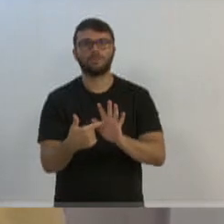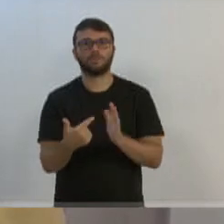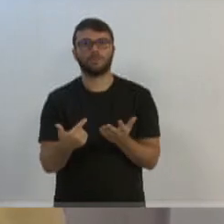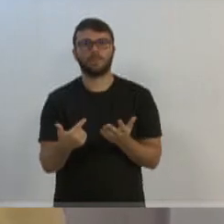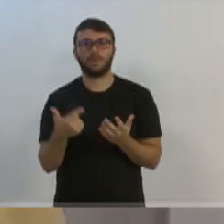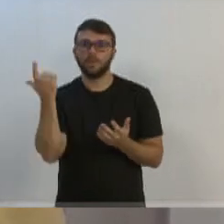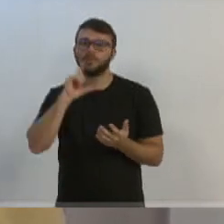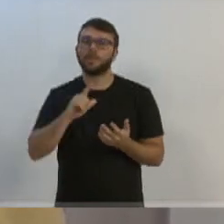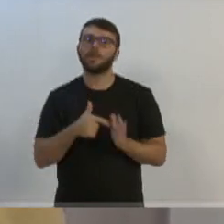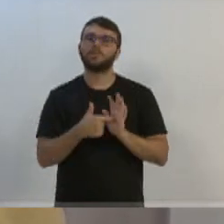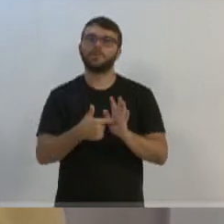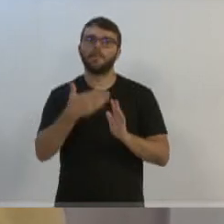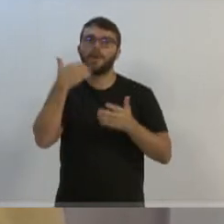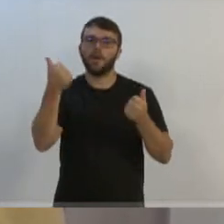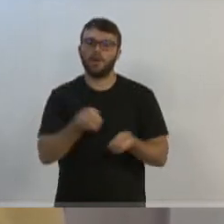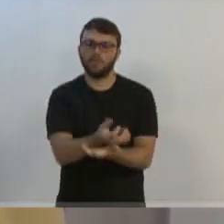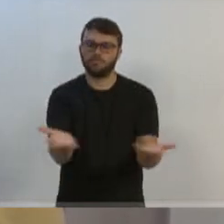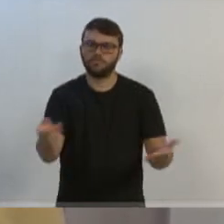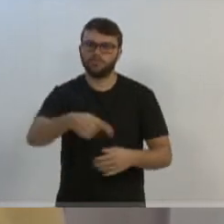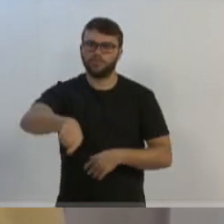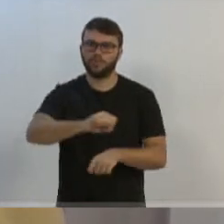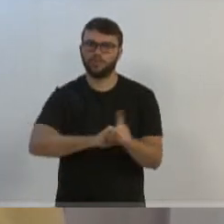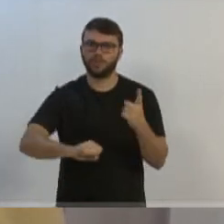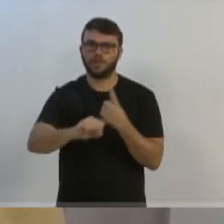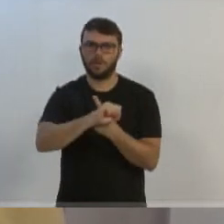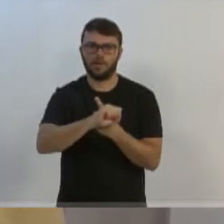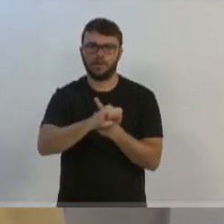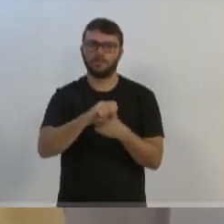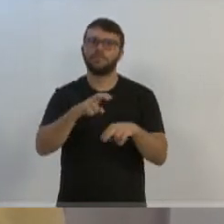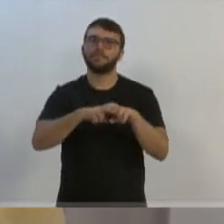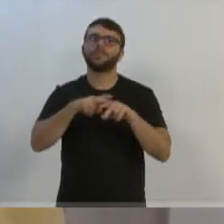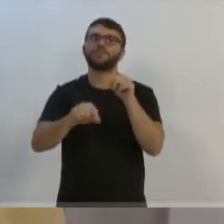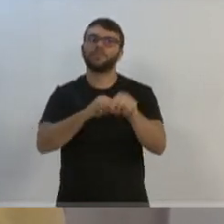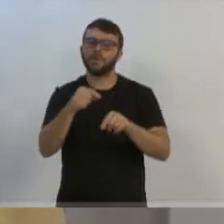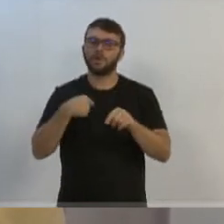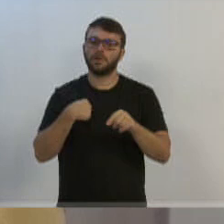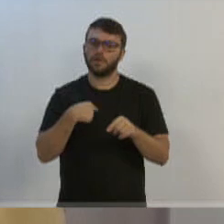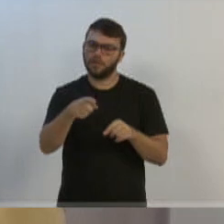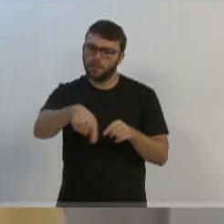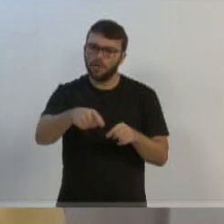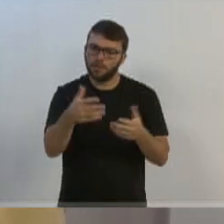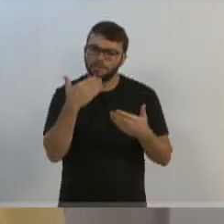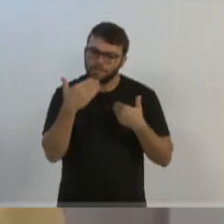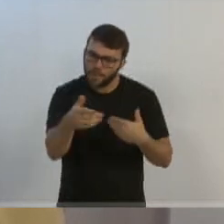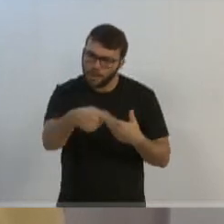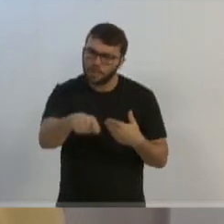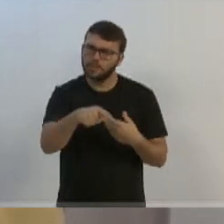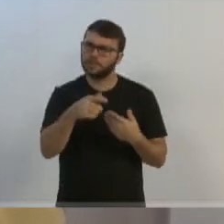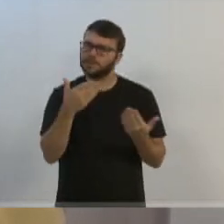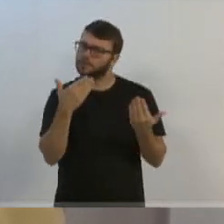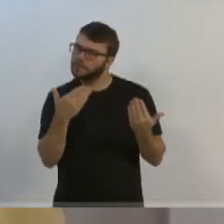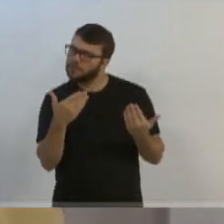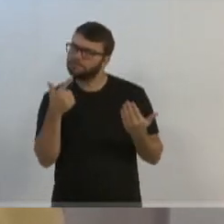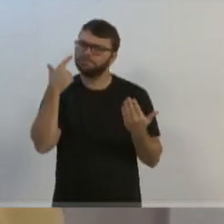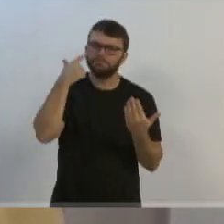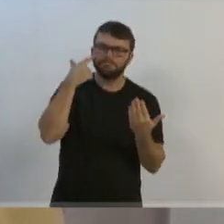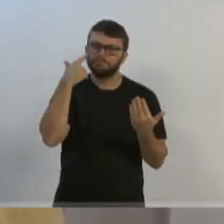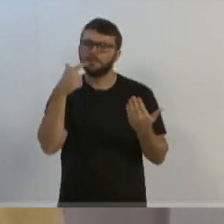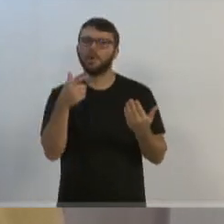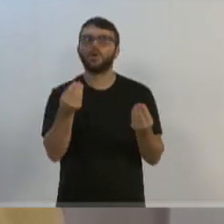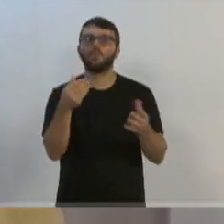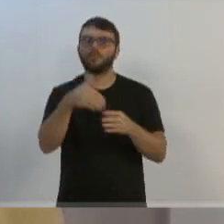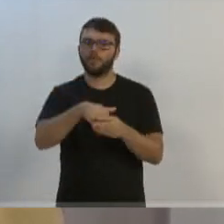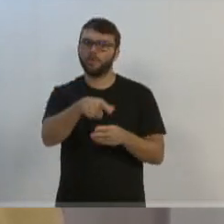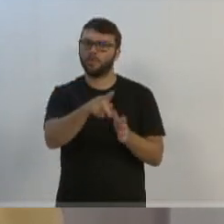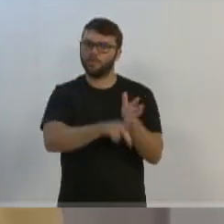levando o melhor para a nossa sociedade. Eu, então, venho aqui dizer para vocês e peço que analisem o voto no que diz respeito a esses dois projetos que vão